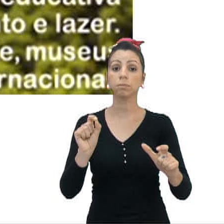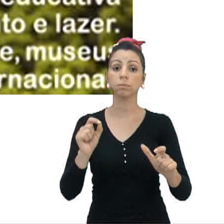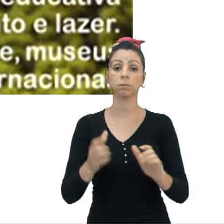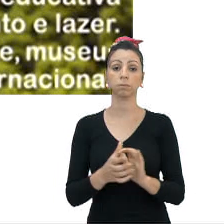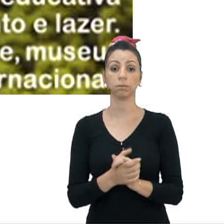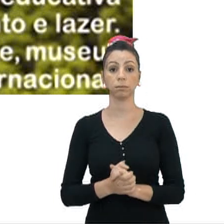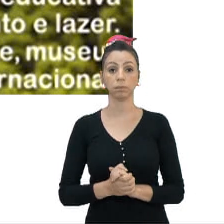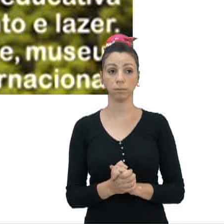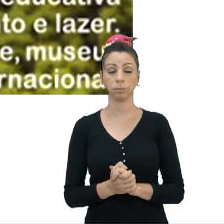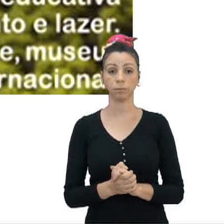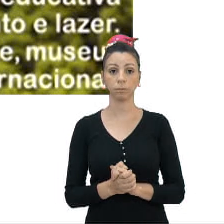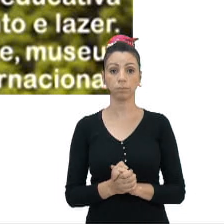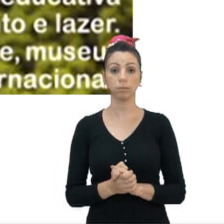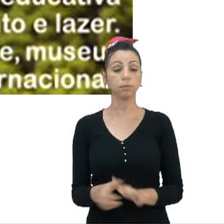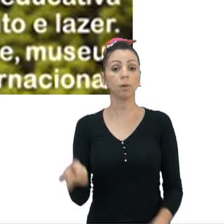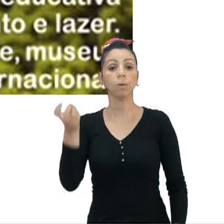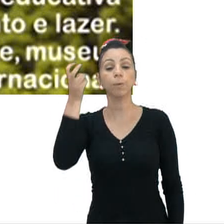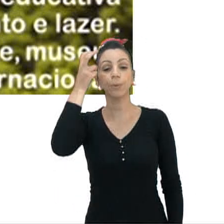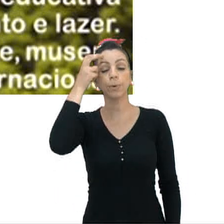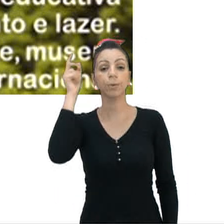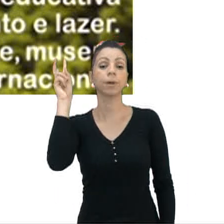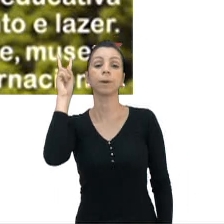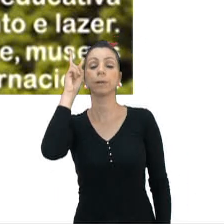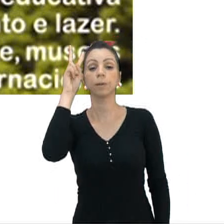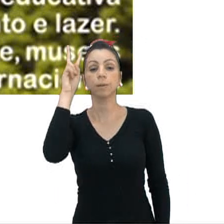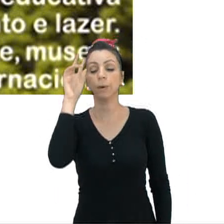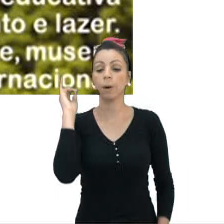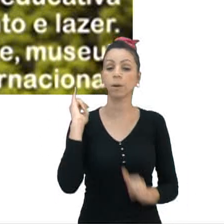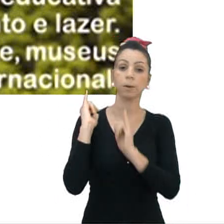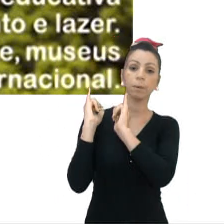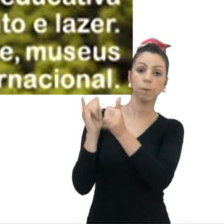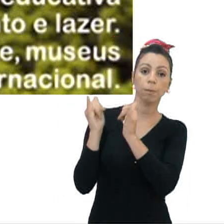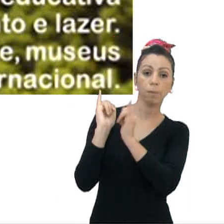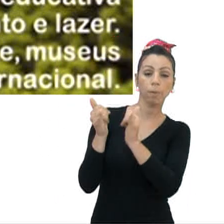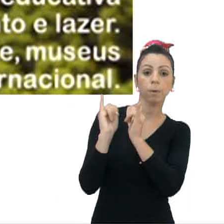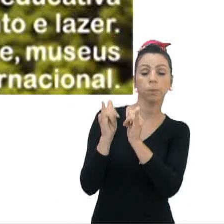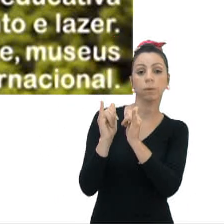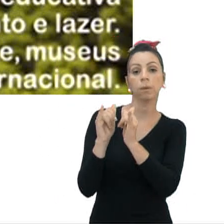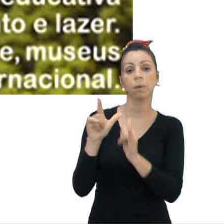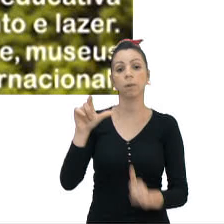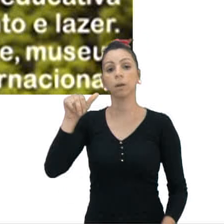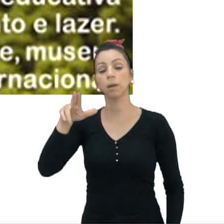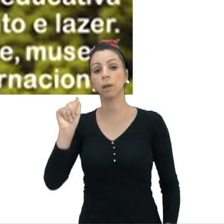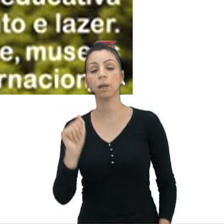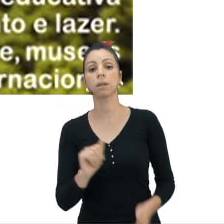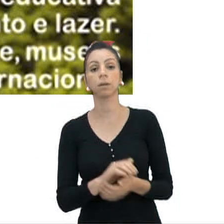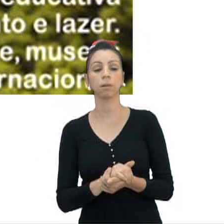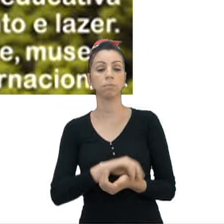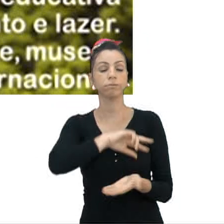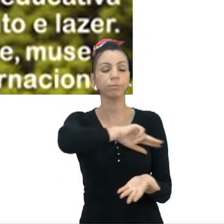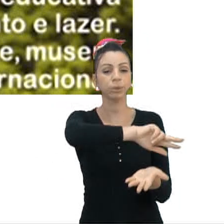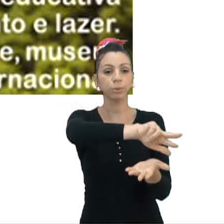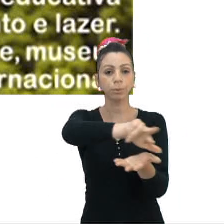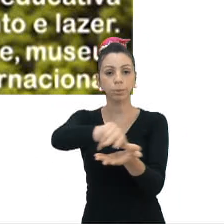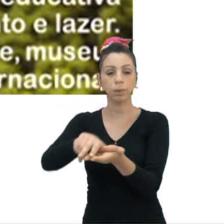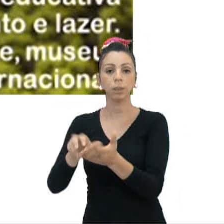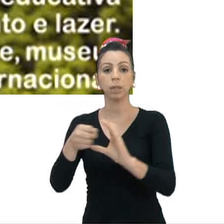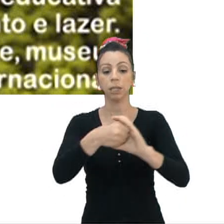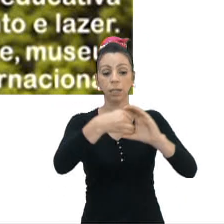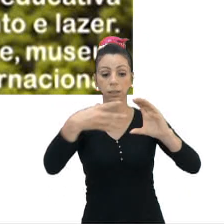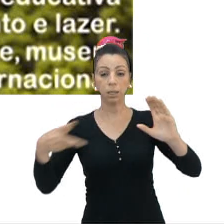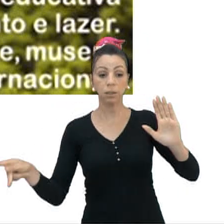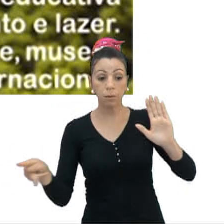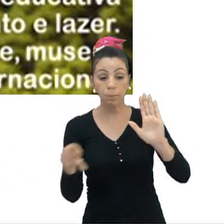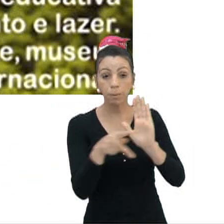assim: cultura, histórias, contos, lendas e costumes. Dignificam o turismo cultural. característica